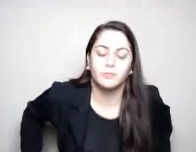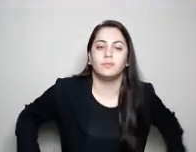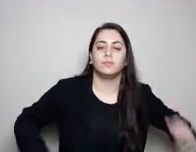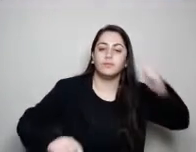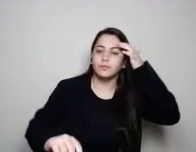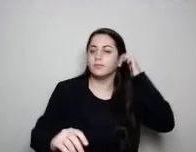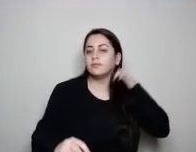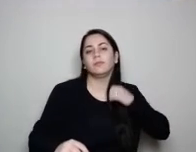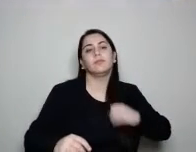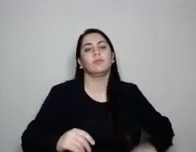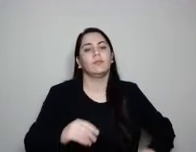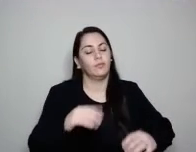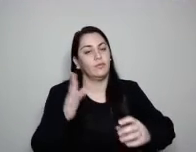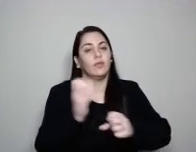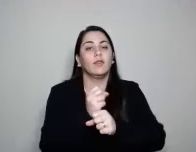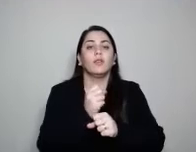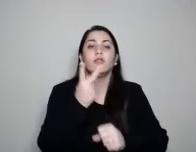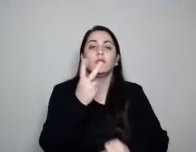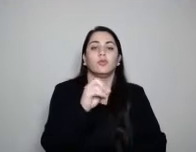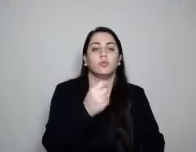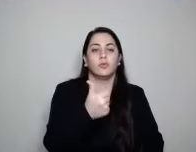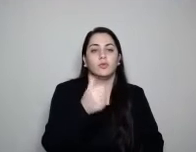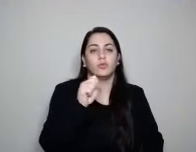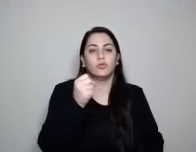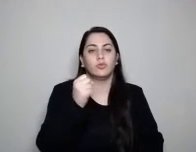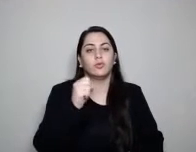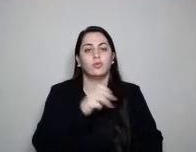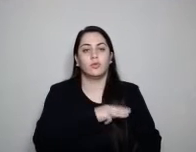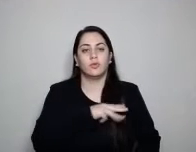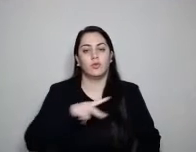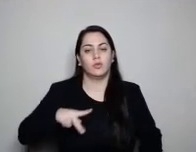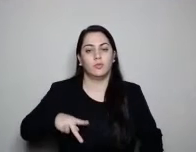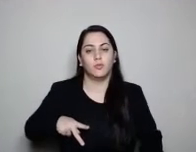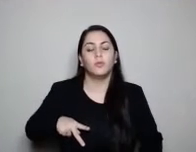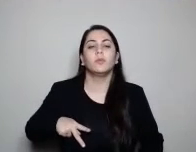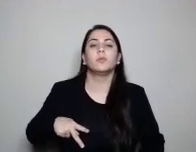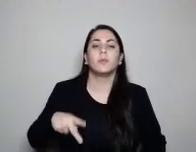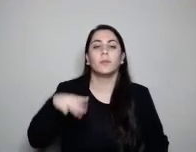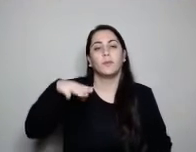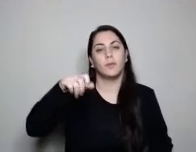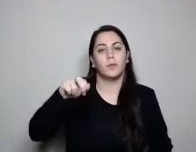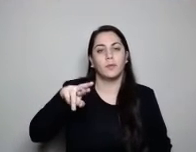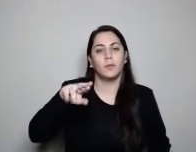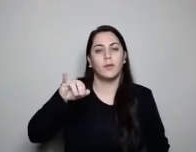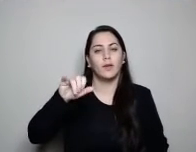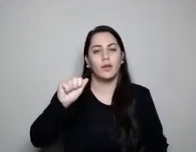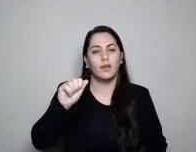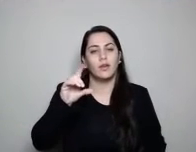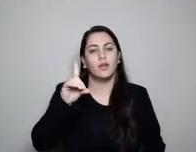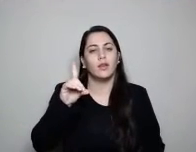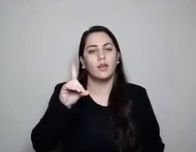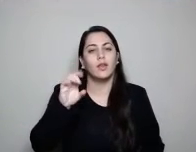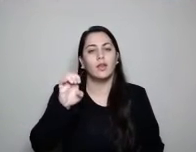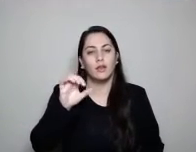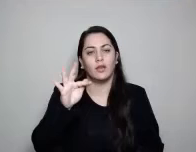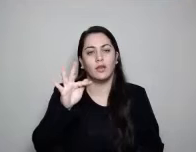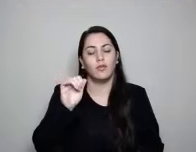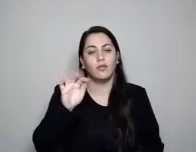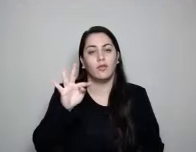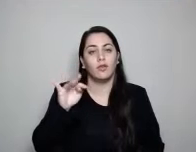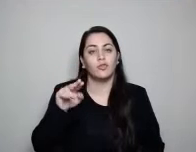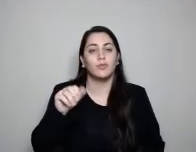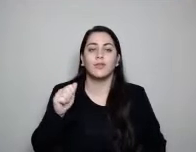08-49-508-52-2018, Ministério Público vezes Maria de Fátima Nunes do Rego Siqueira. Portanto, não tive tempo de